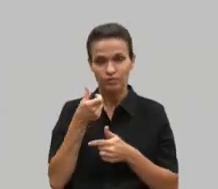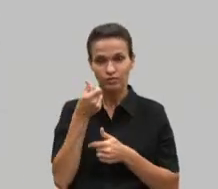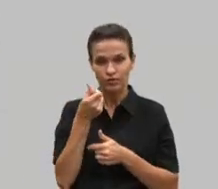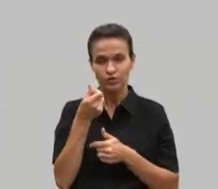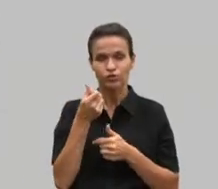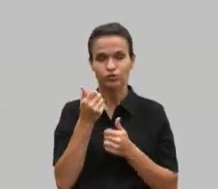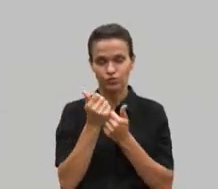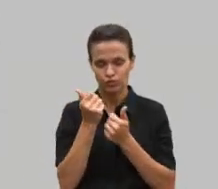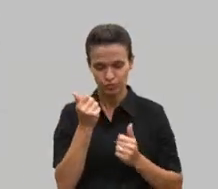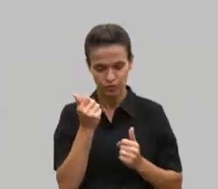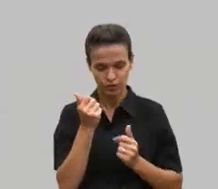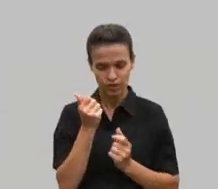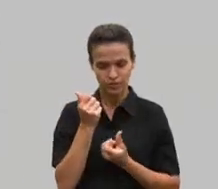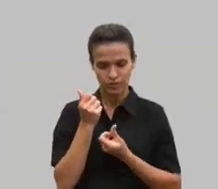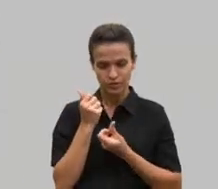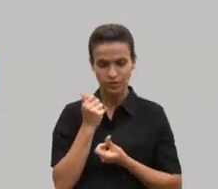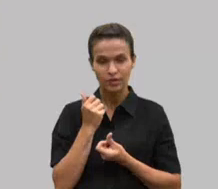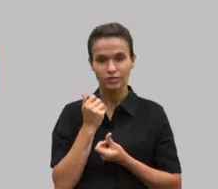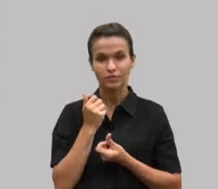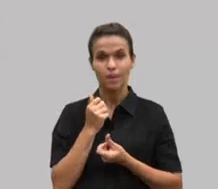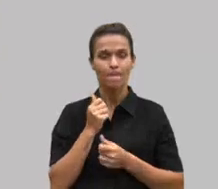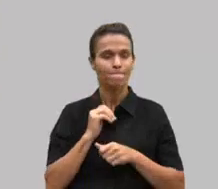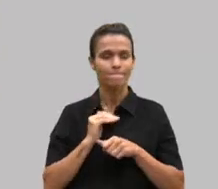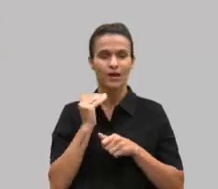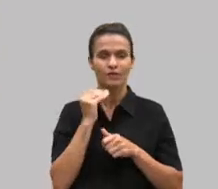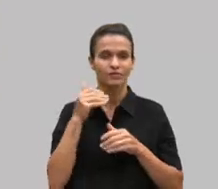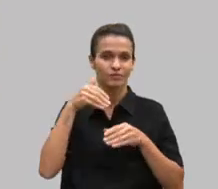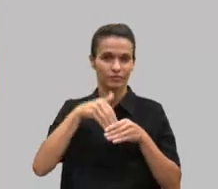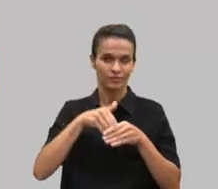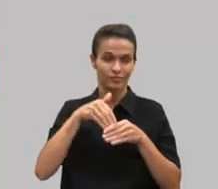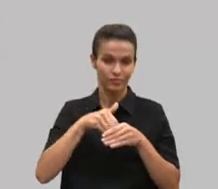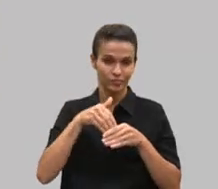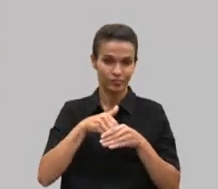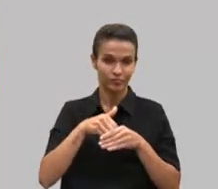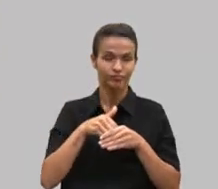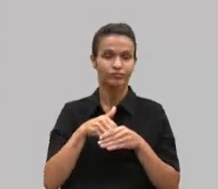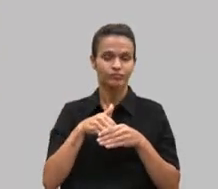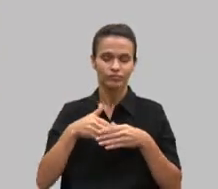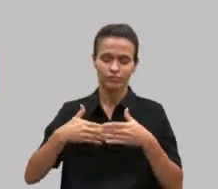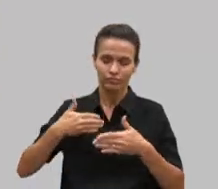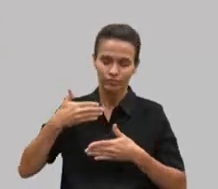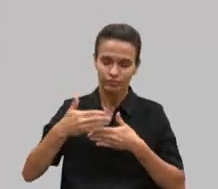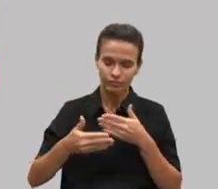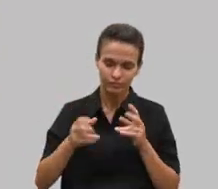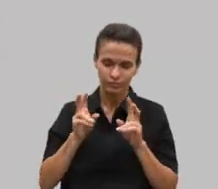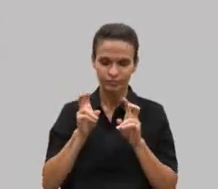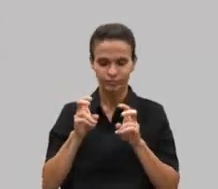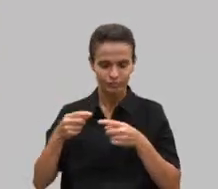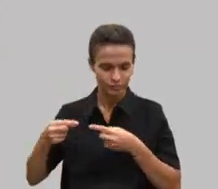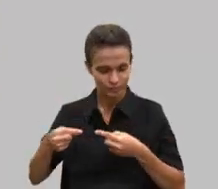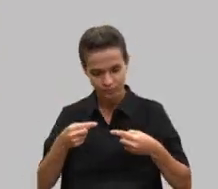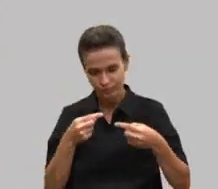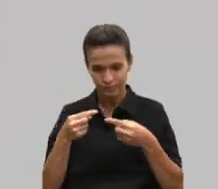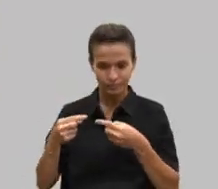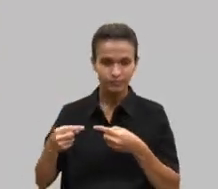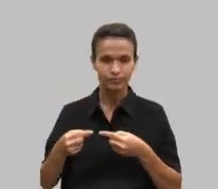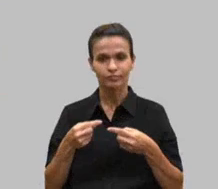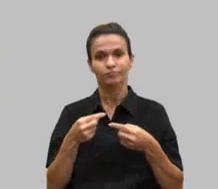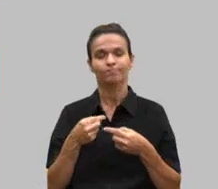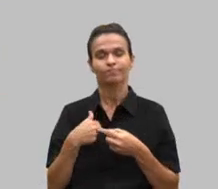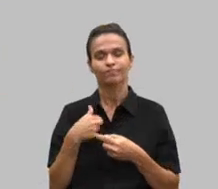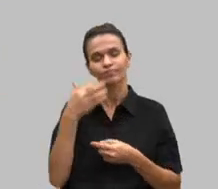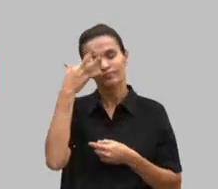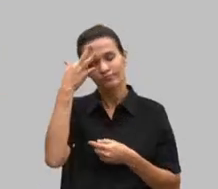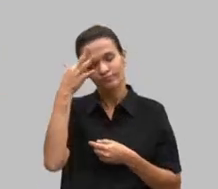também o mais votado E durante o nosso tema durante a nossas discussões eu tive a certeza